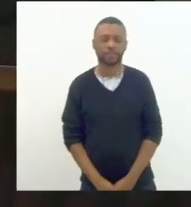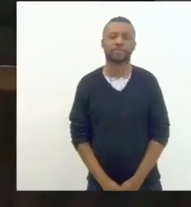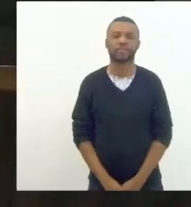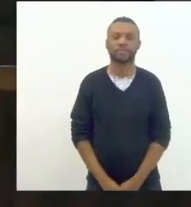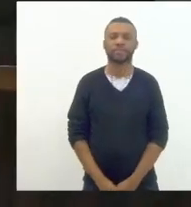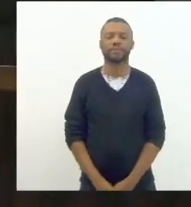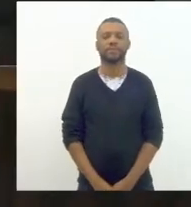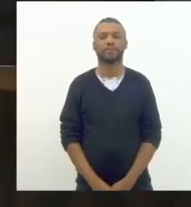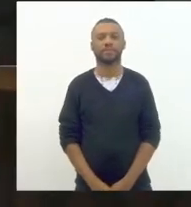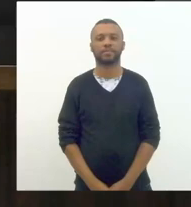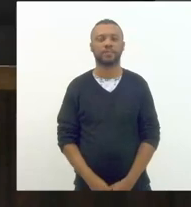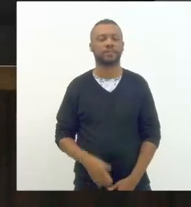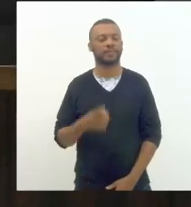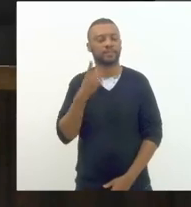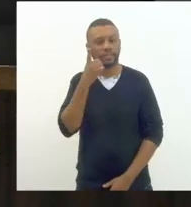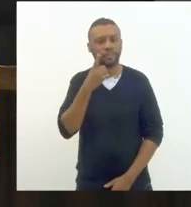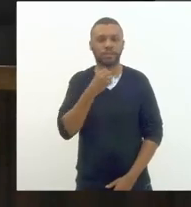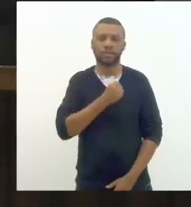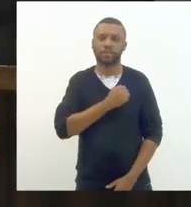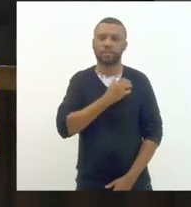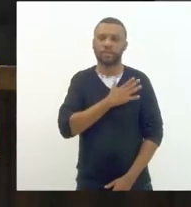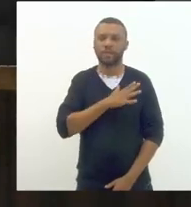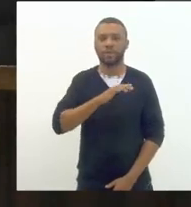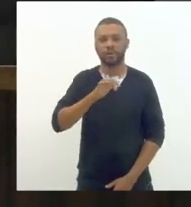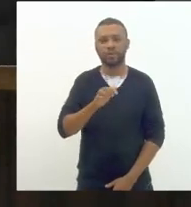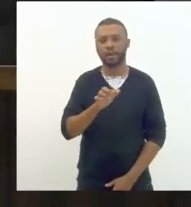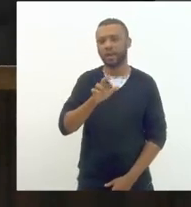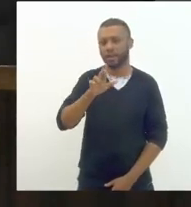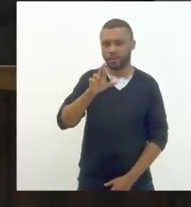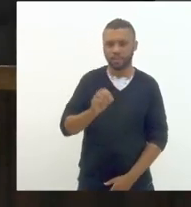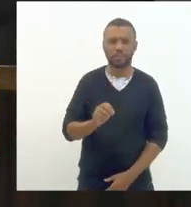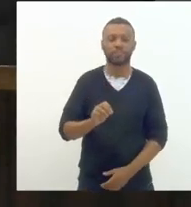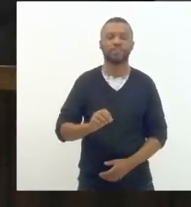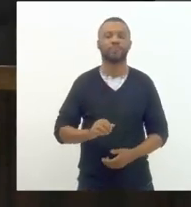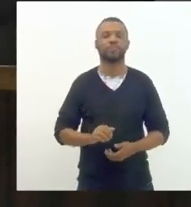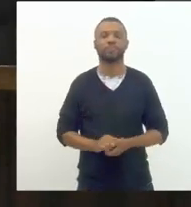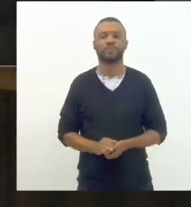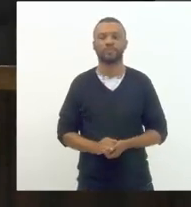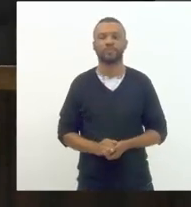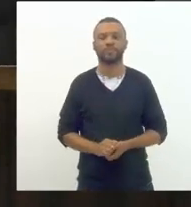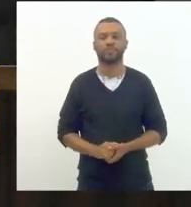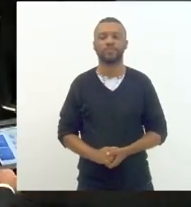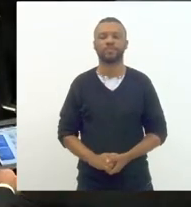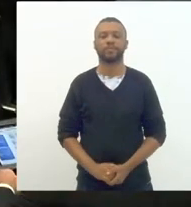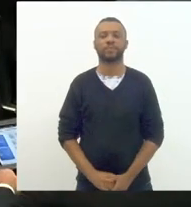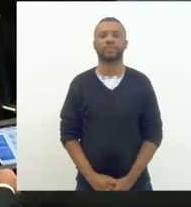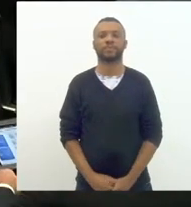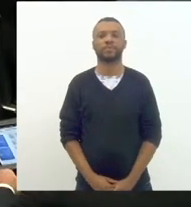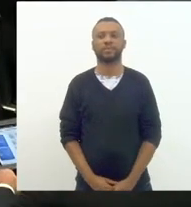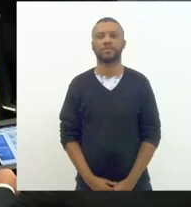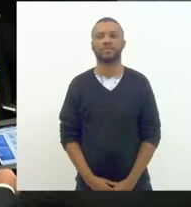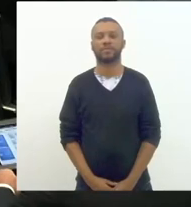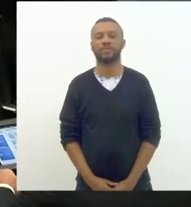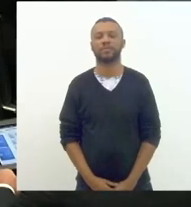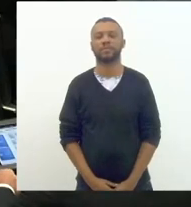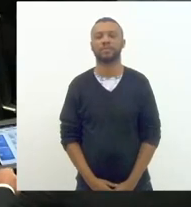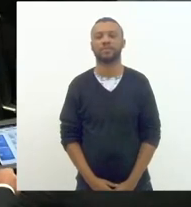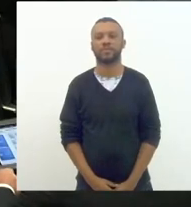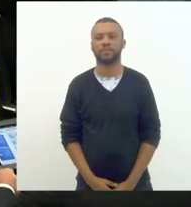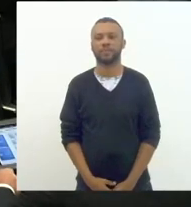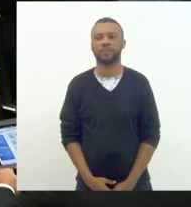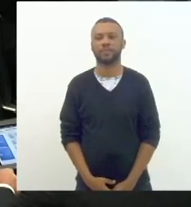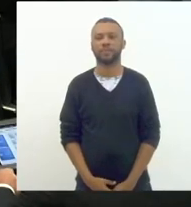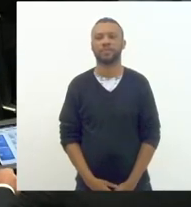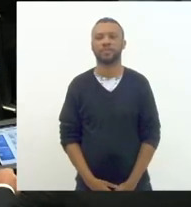deputado Coronel Jairo. Deputado Coronel Jairo. Valdec, presente, vai votar.